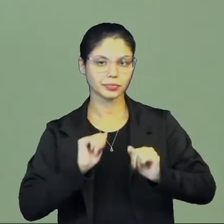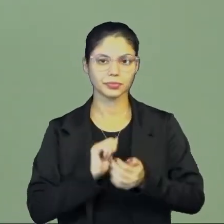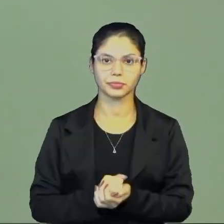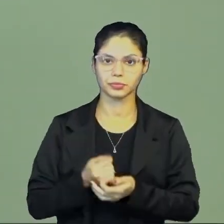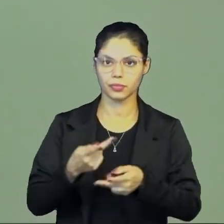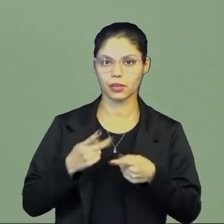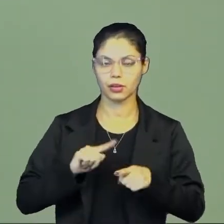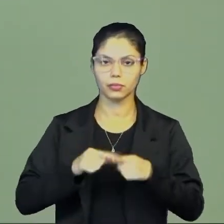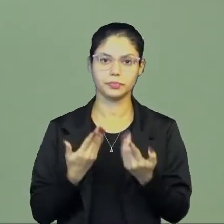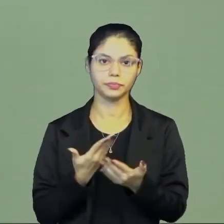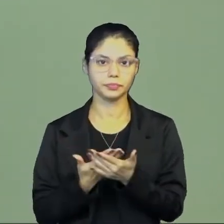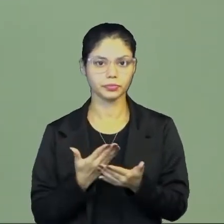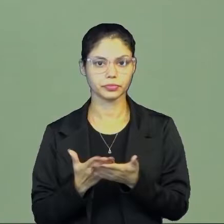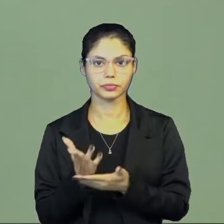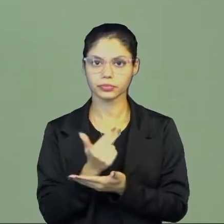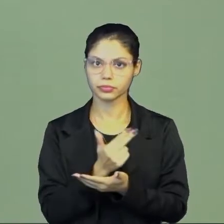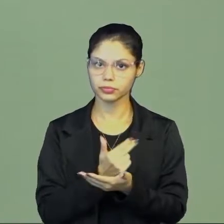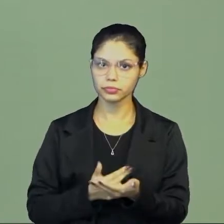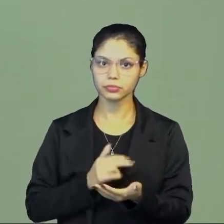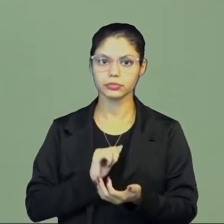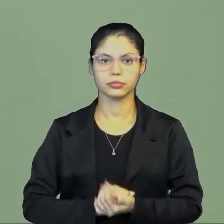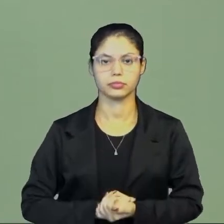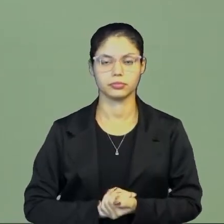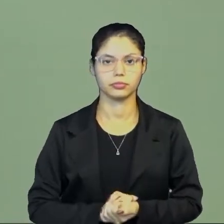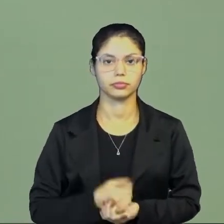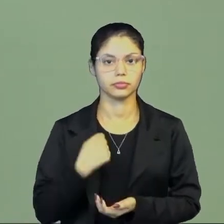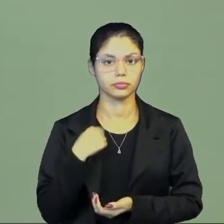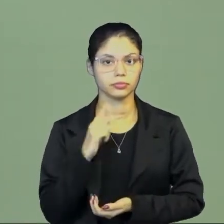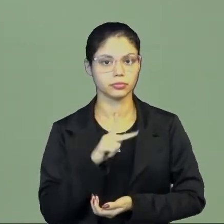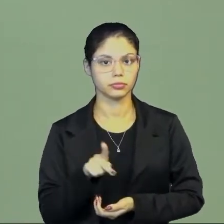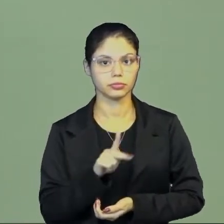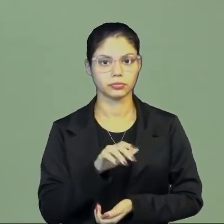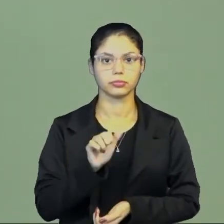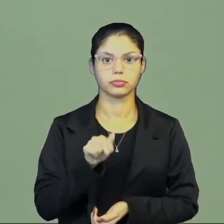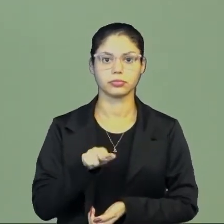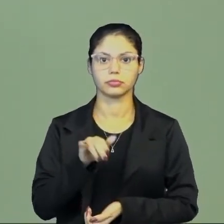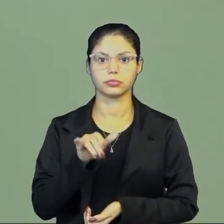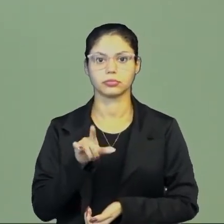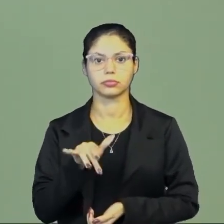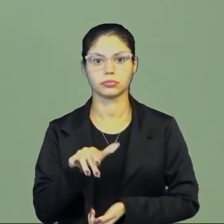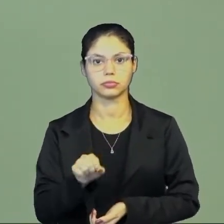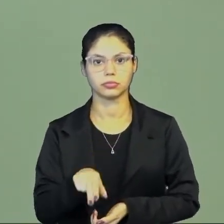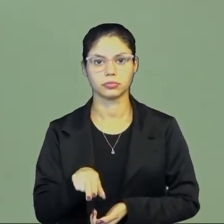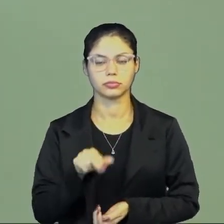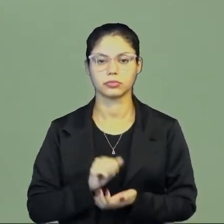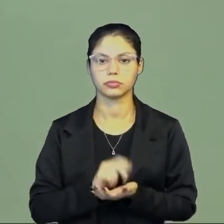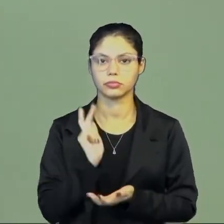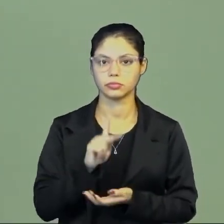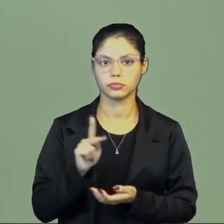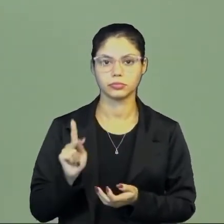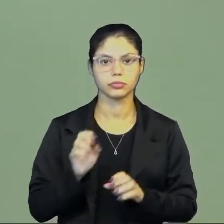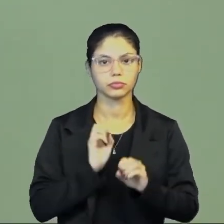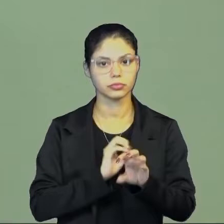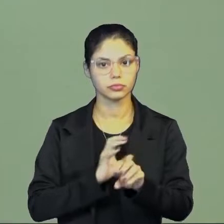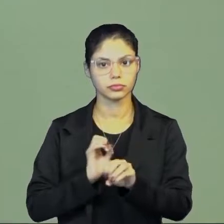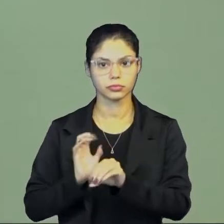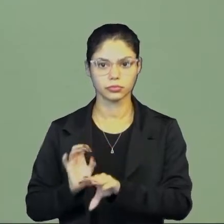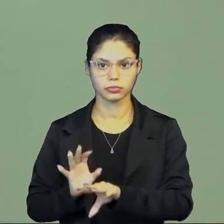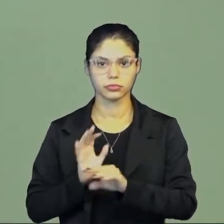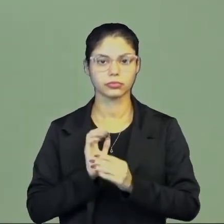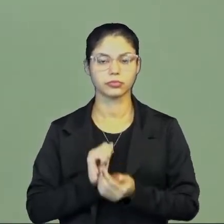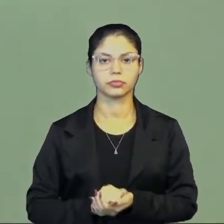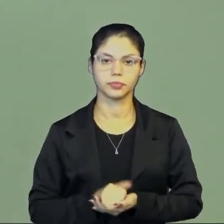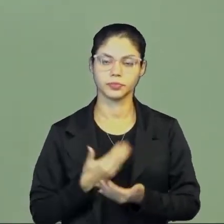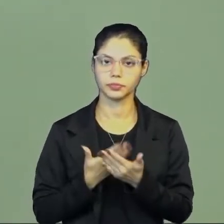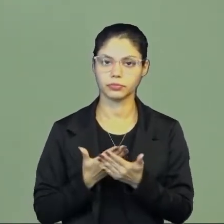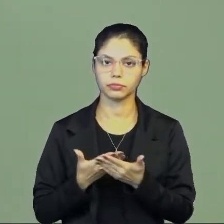Olá, seja muito bem-vindo a mais uma aula de arte. Eu sou Anailson Mesquita, professor da Rede Estadual de Ensino,